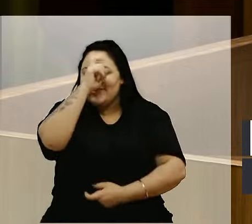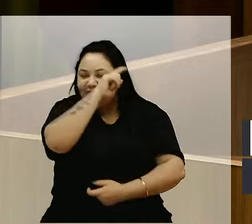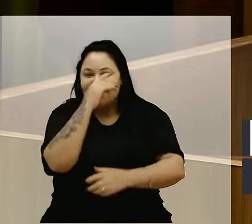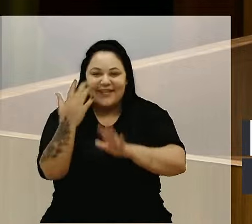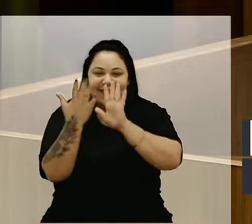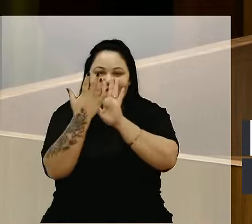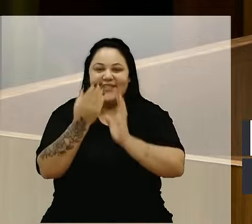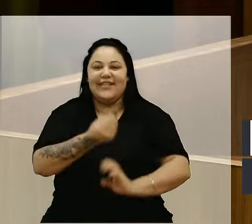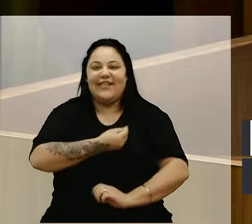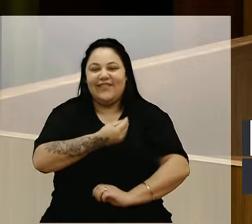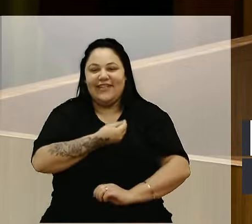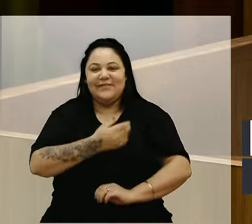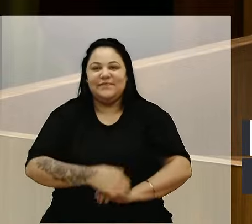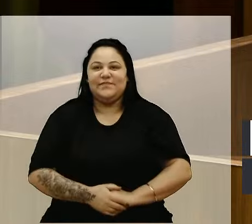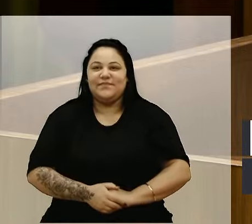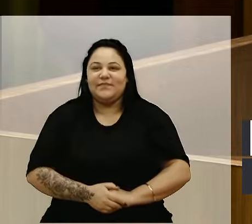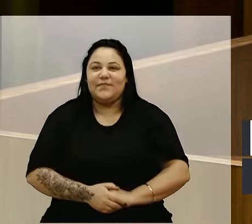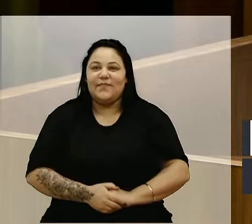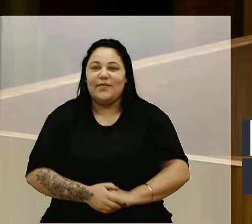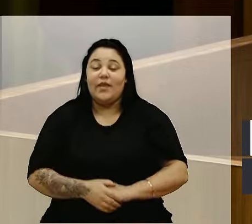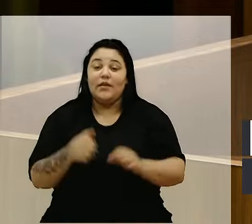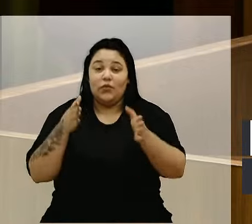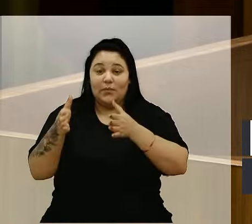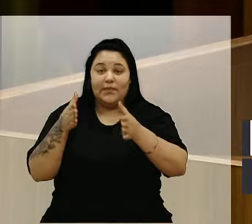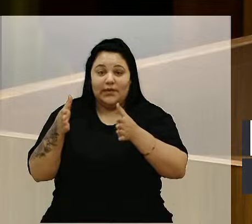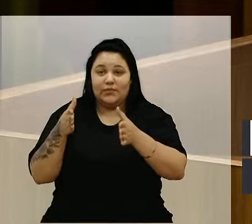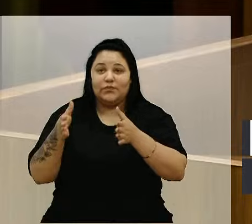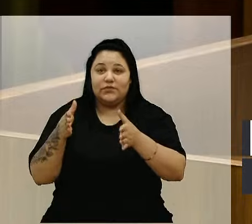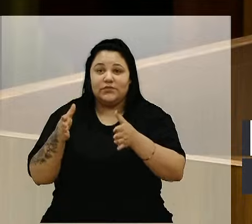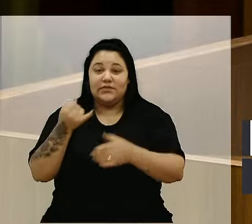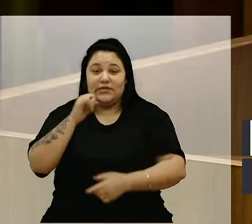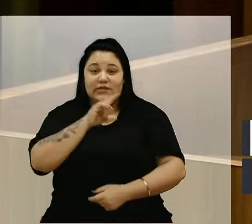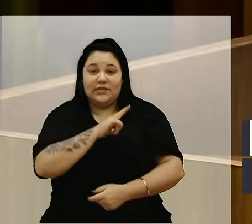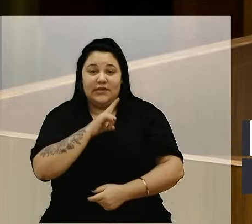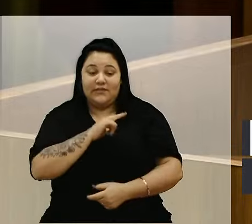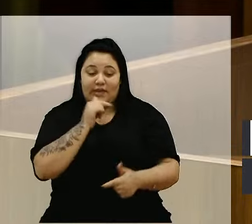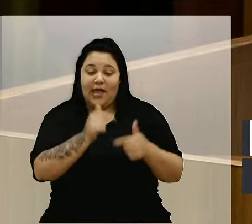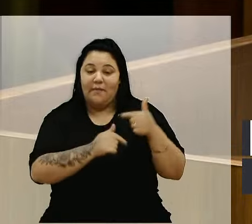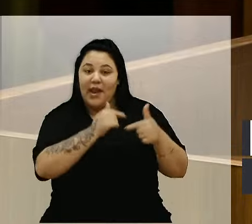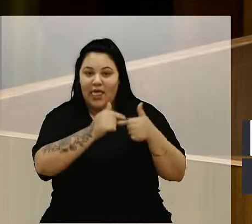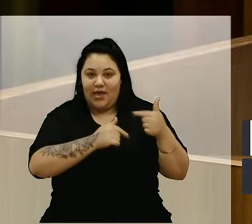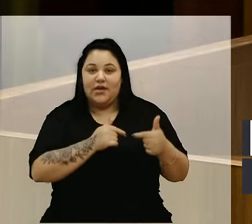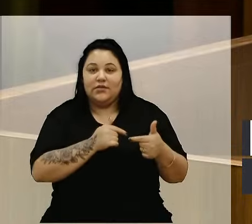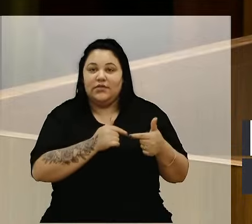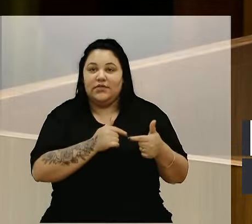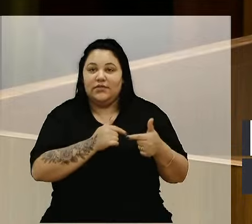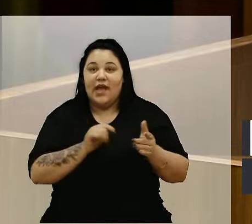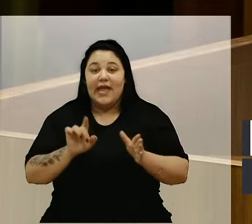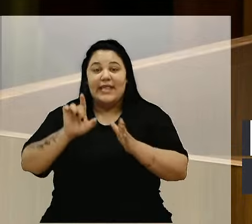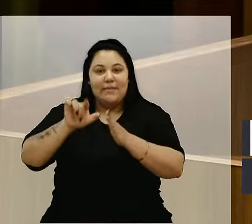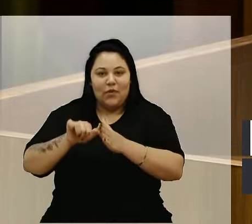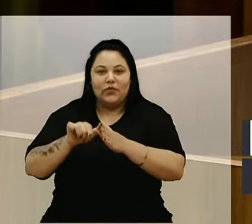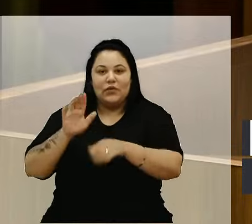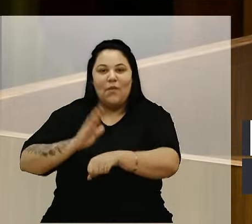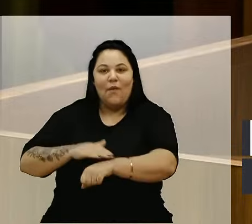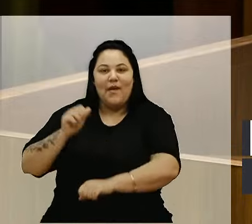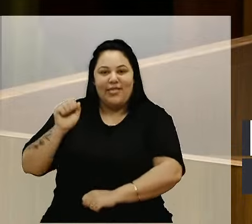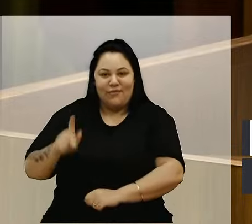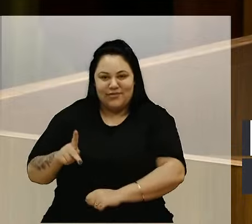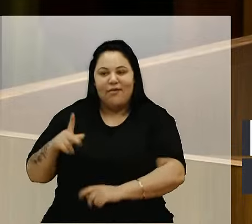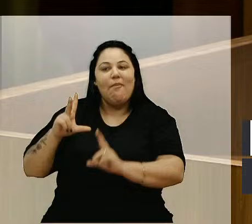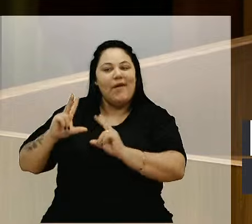vida. No período no qual esteve na ativa e depois na aposentadoria